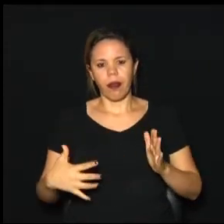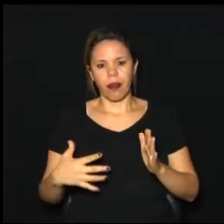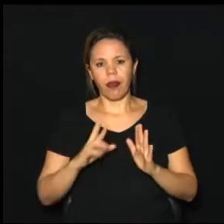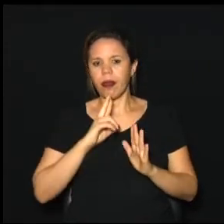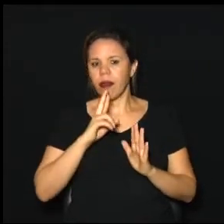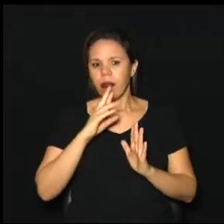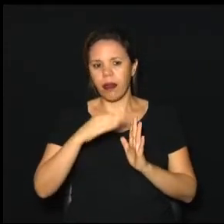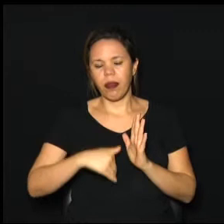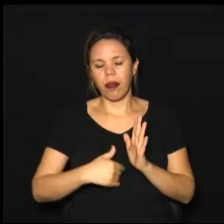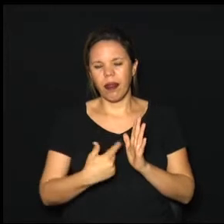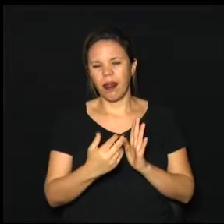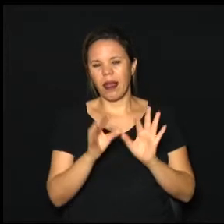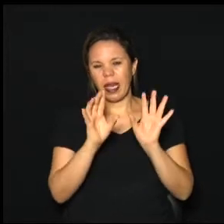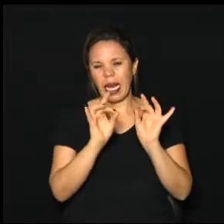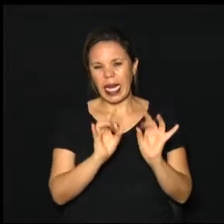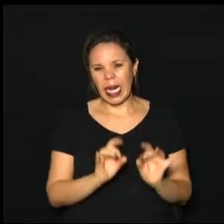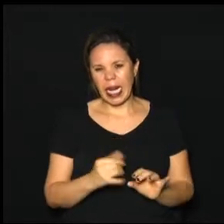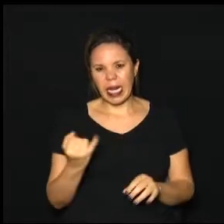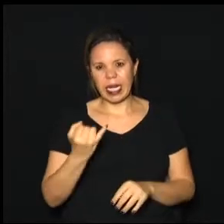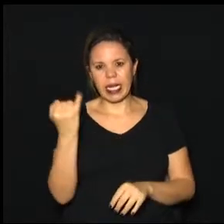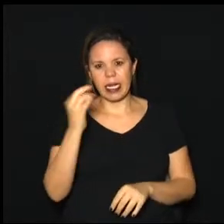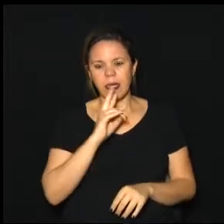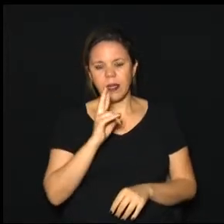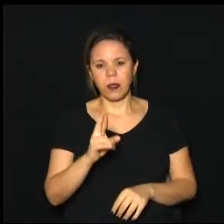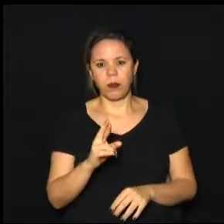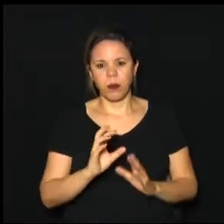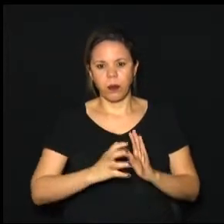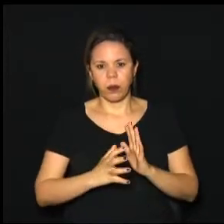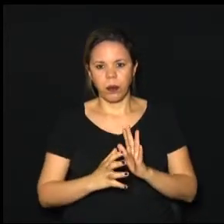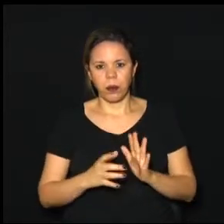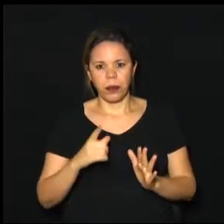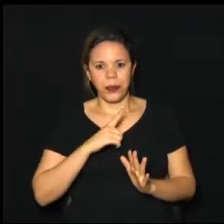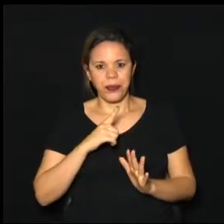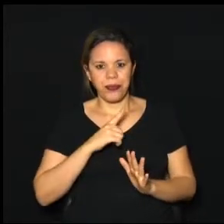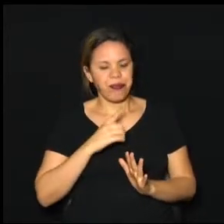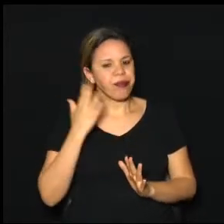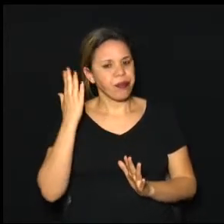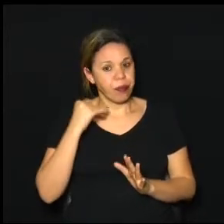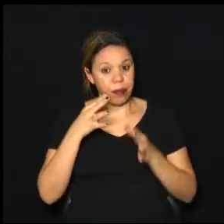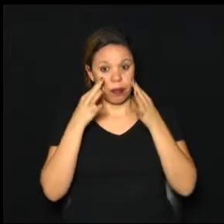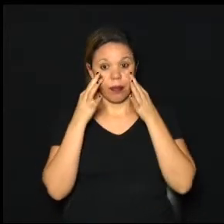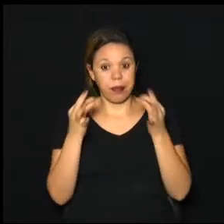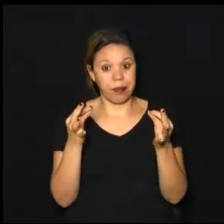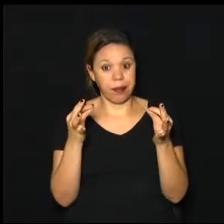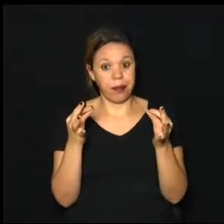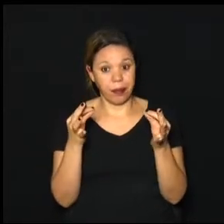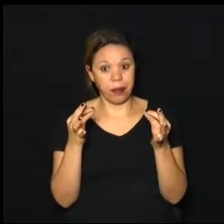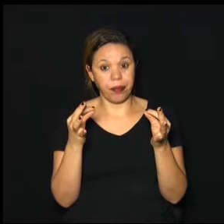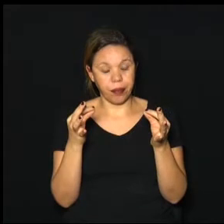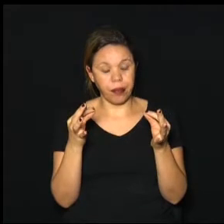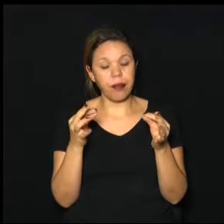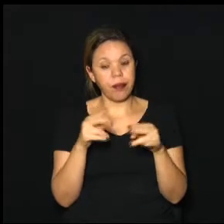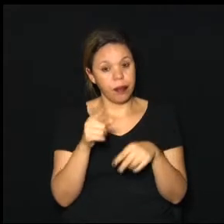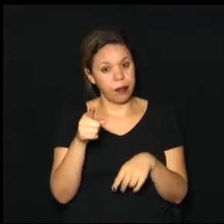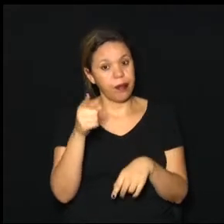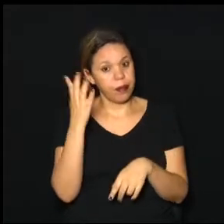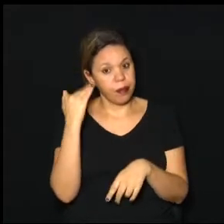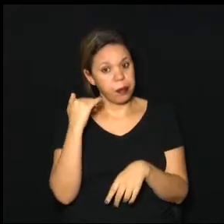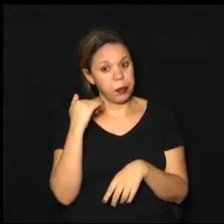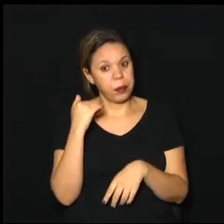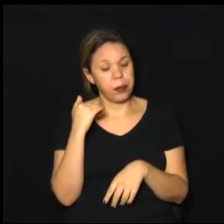de coisinhas aí que é importante os partidos estarem bastante atentos, porque você sabe,